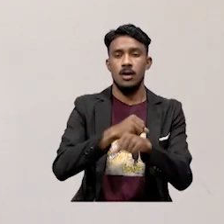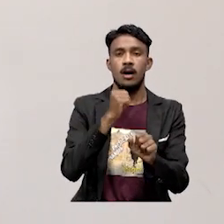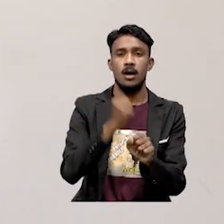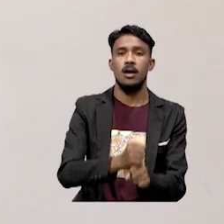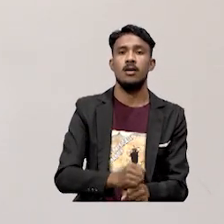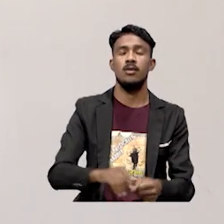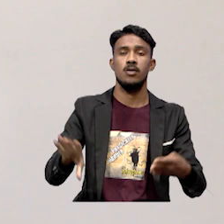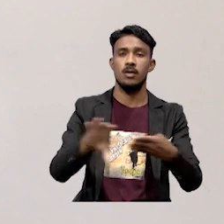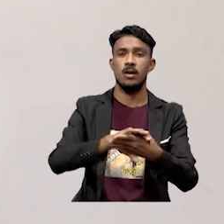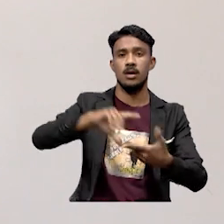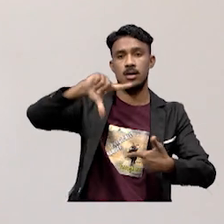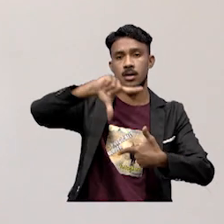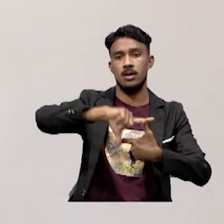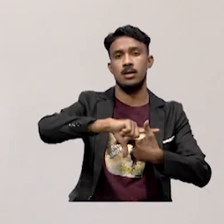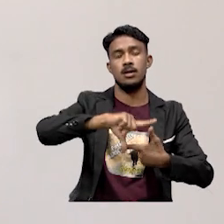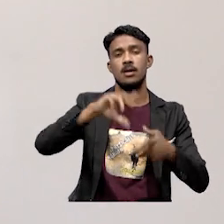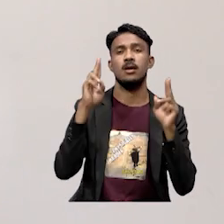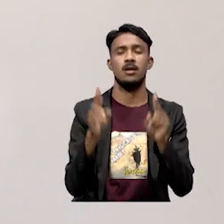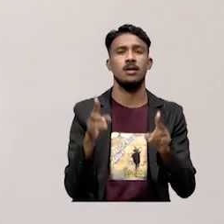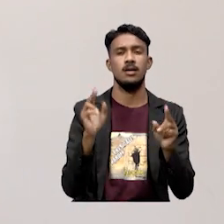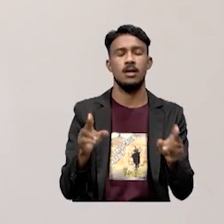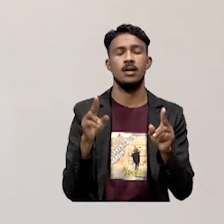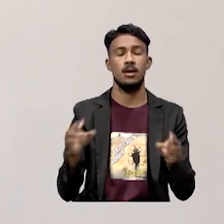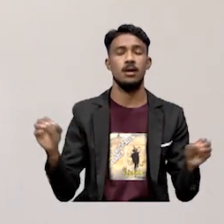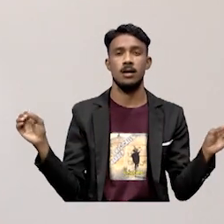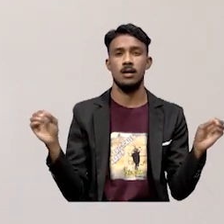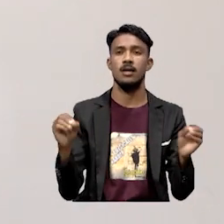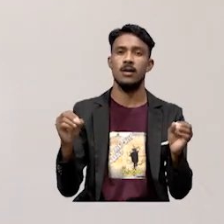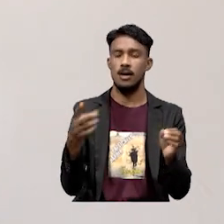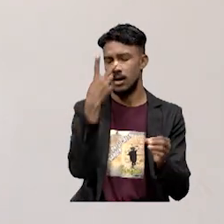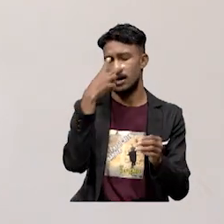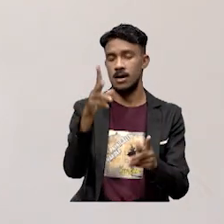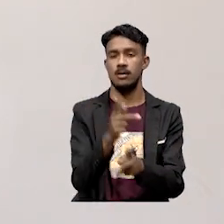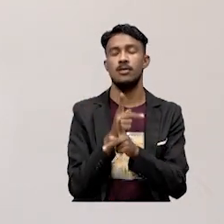mak la isliu, la dum matang, la dum masak. Tamba ne mak be ami